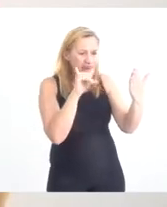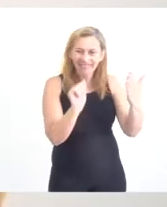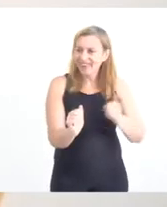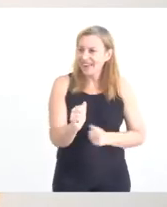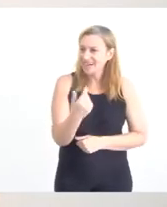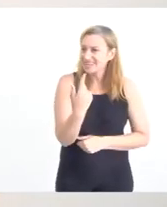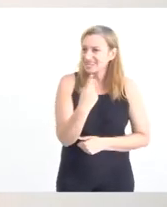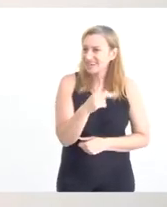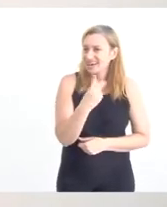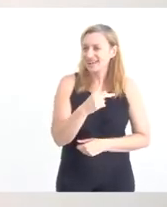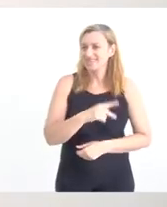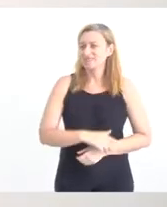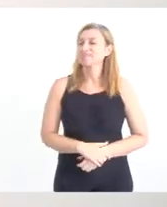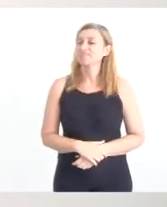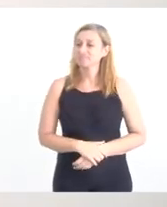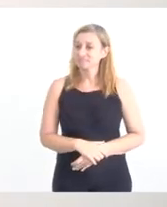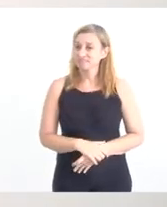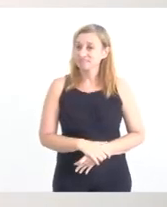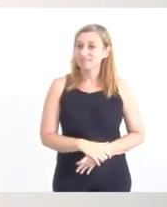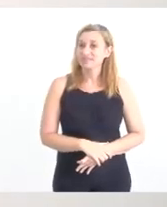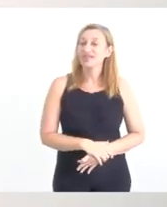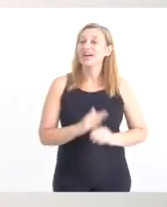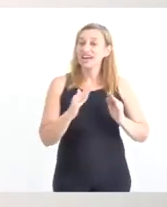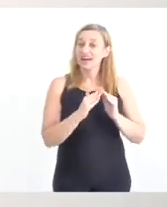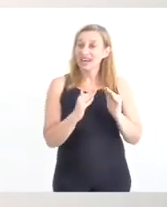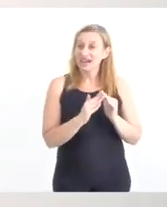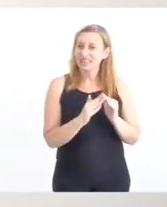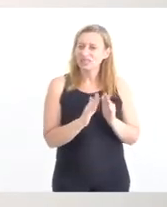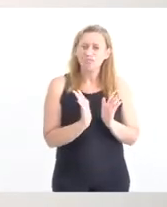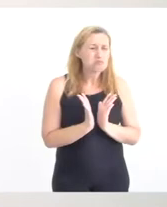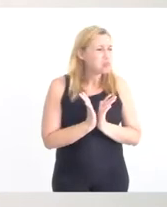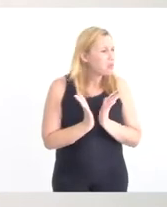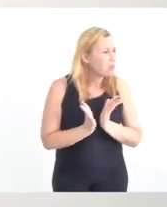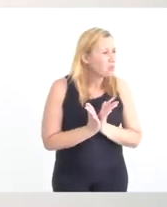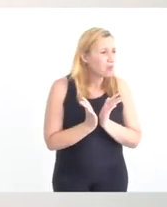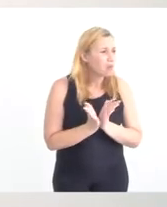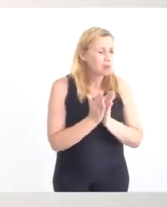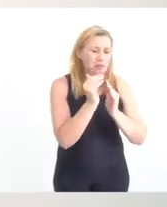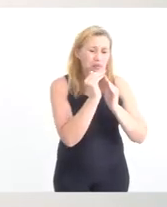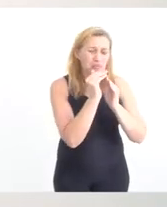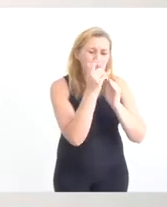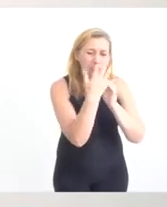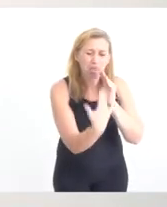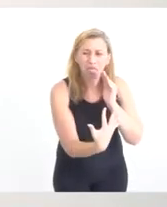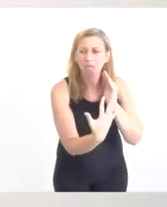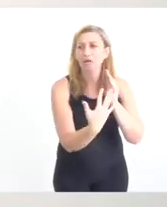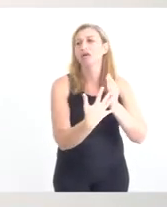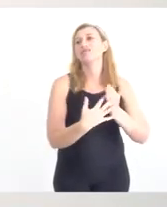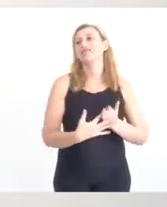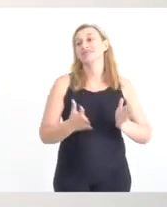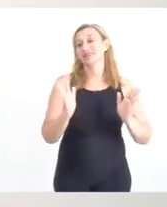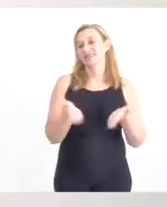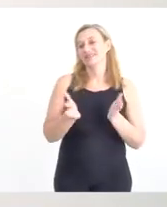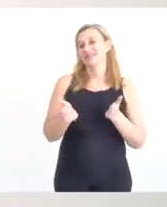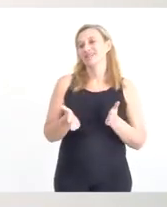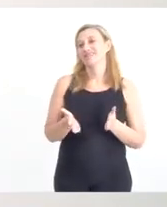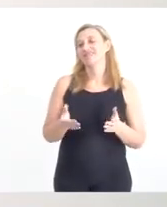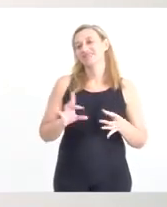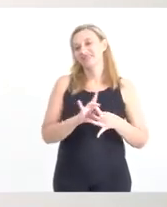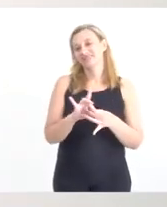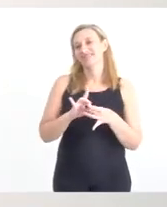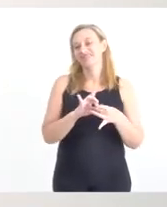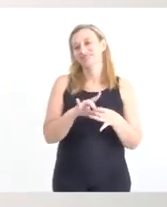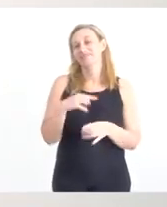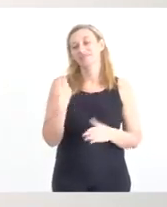panelas areadas por Dona Maurícia ainda que a casa dela tivesse caindo sobre a cabeça dela e agora com essa